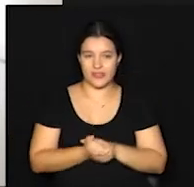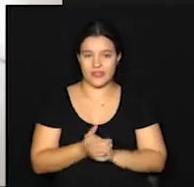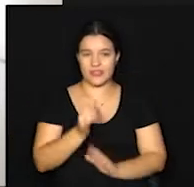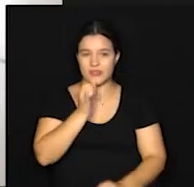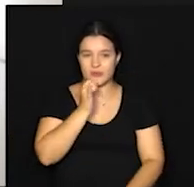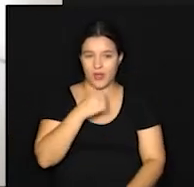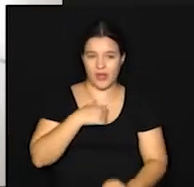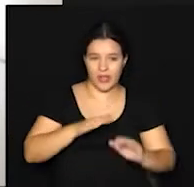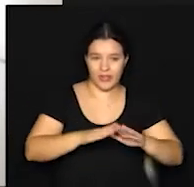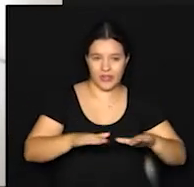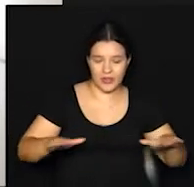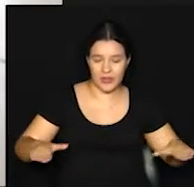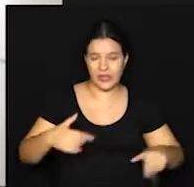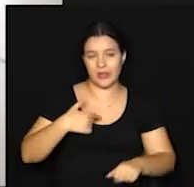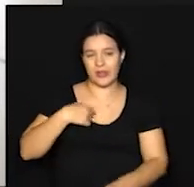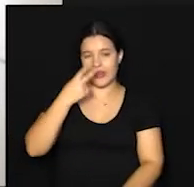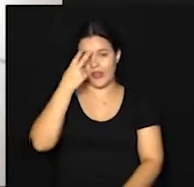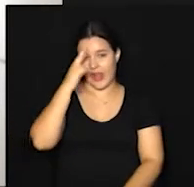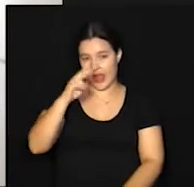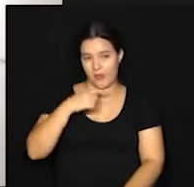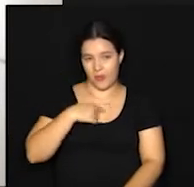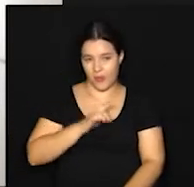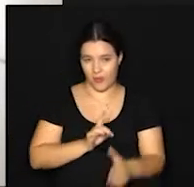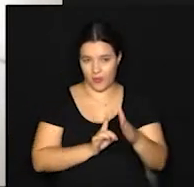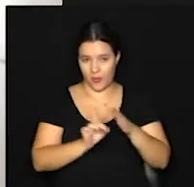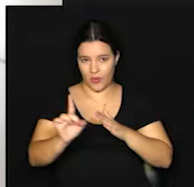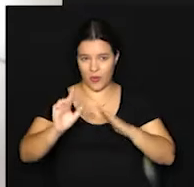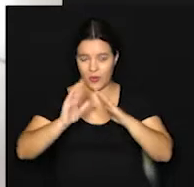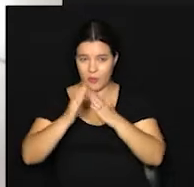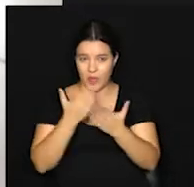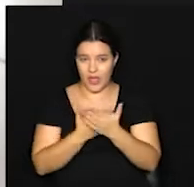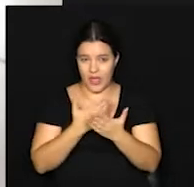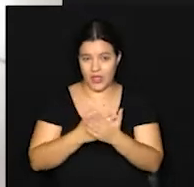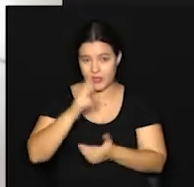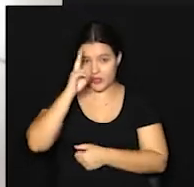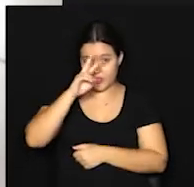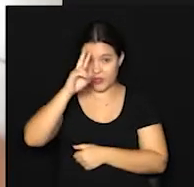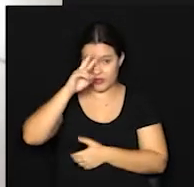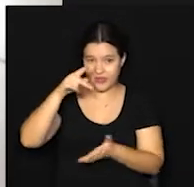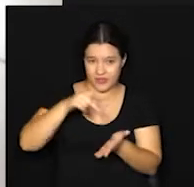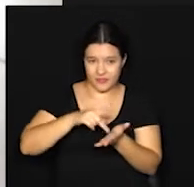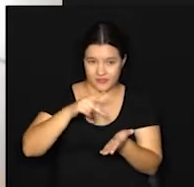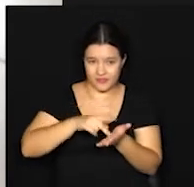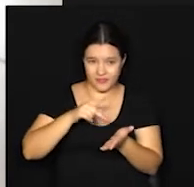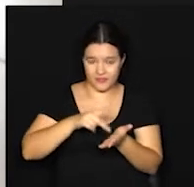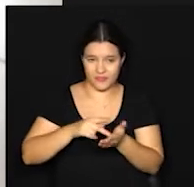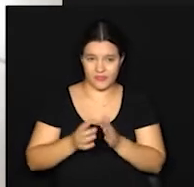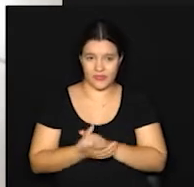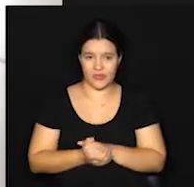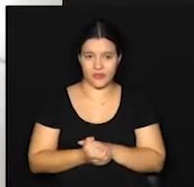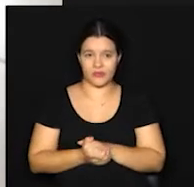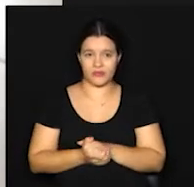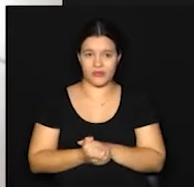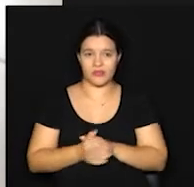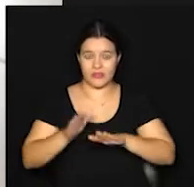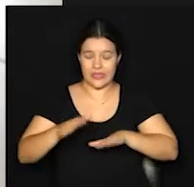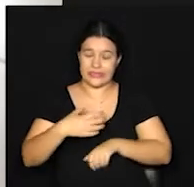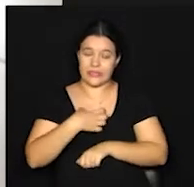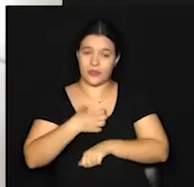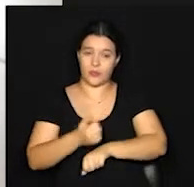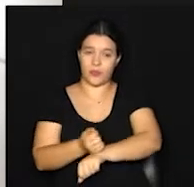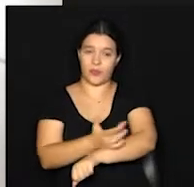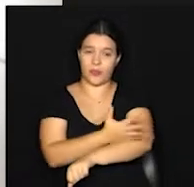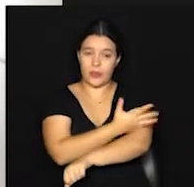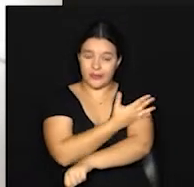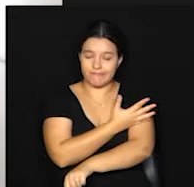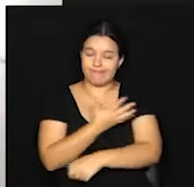era criança, eu lembro de eu ir para a escola, e isso é uma história real. Eu até sempre me emociono quando eu conto, porque é uma história real de eu ir